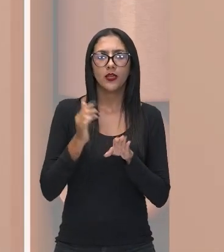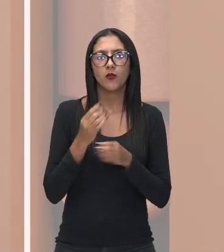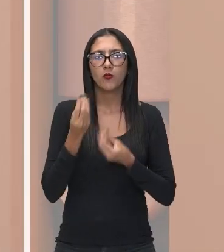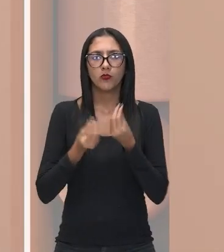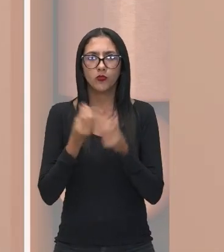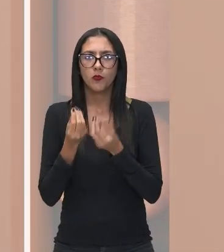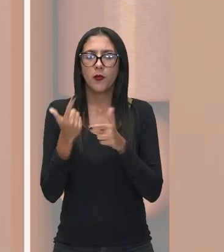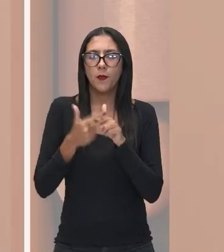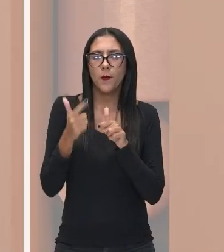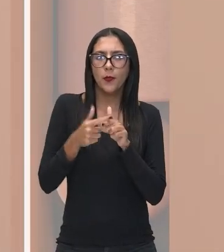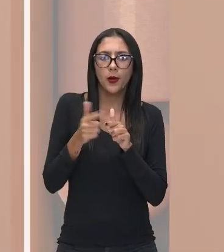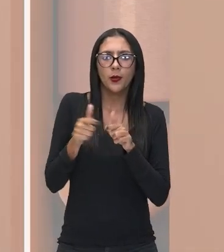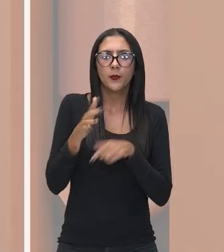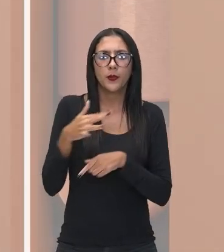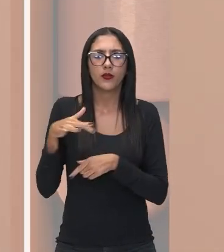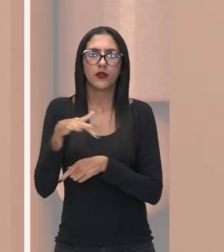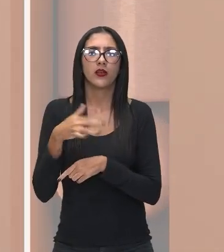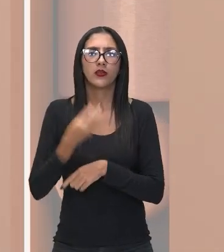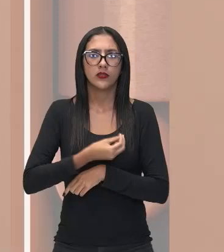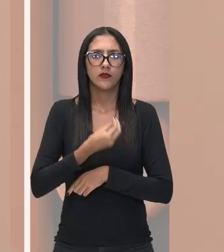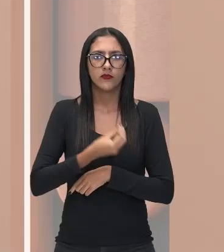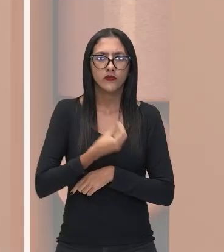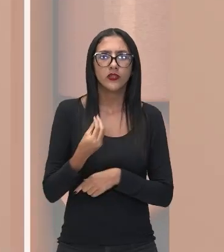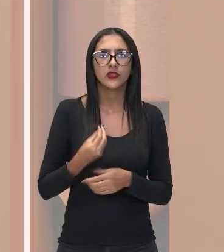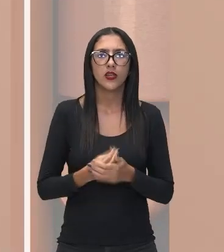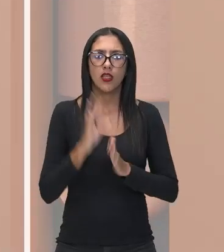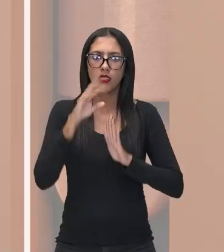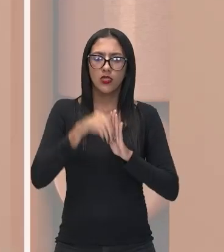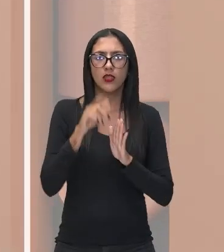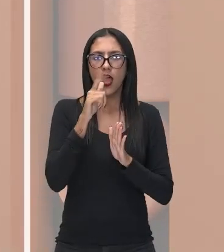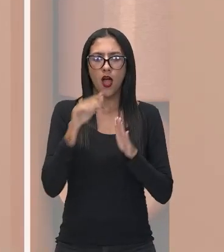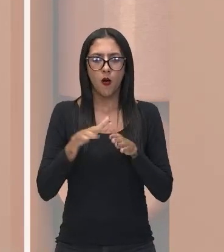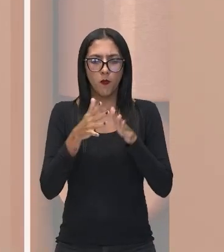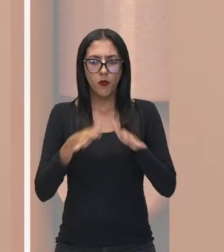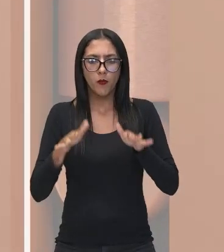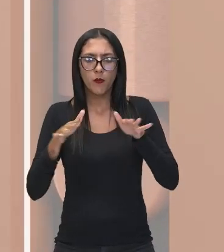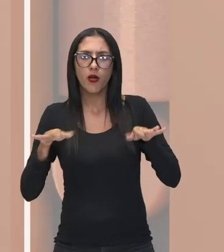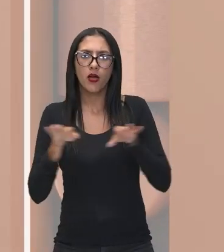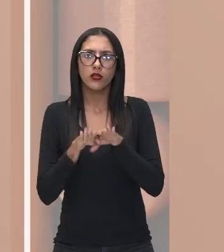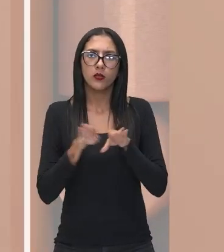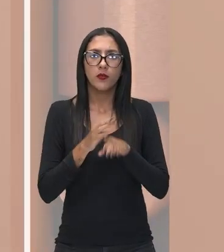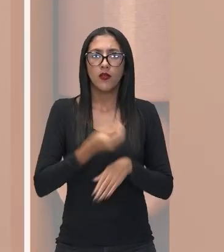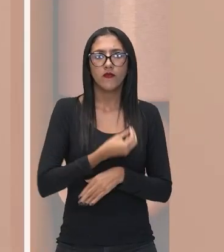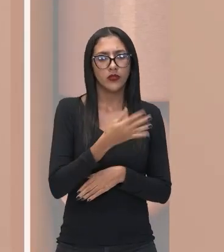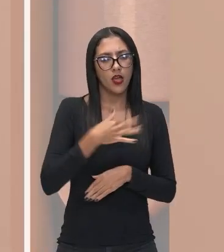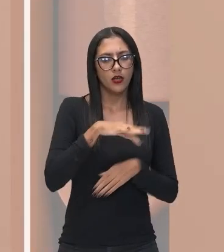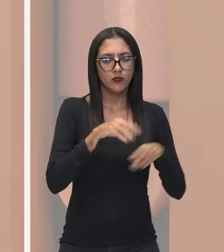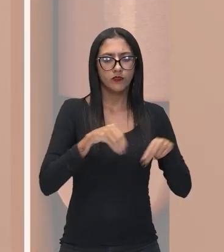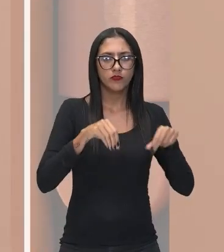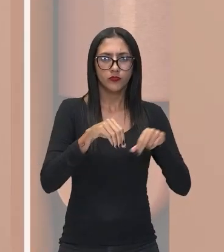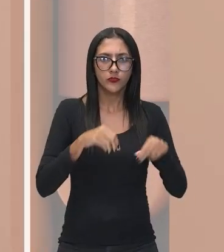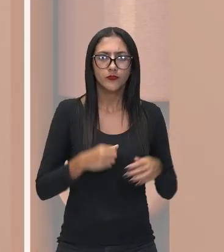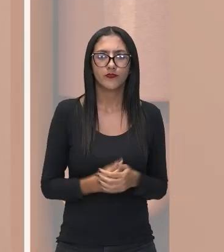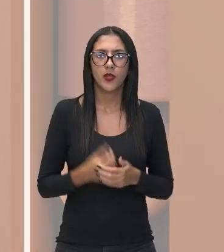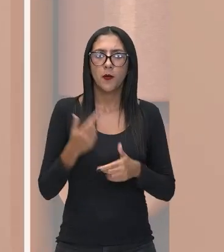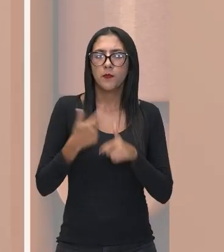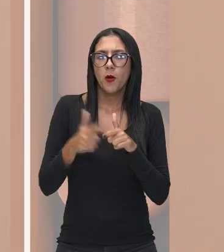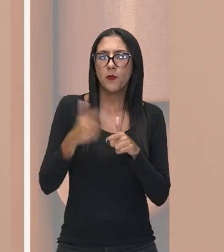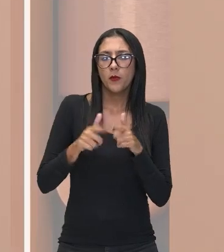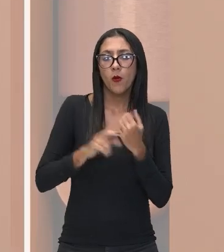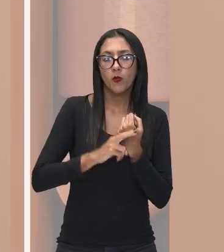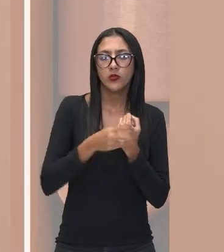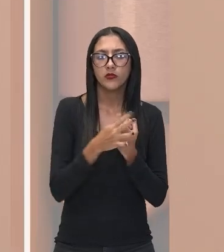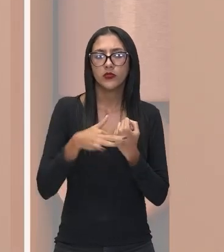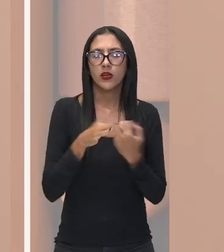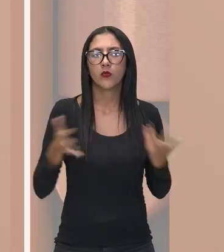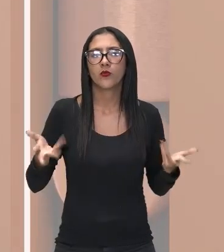os nossos ecossistemas aquáticos, terrestres, né, comprometendo, né, a qualidade de vida dos seres